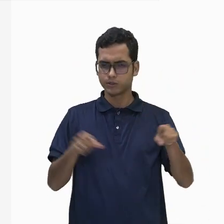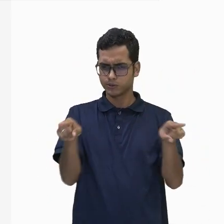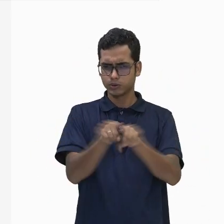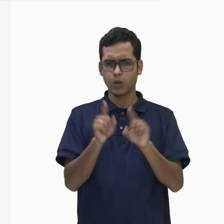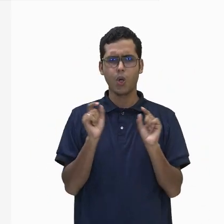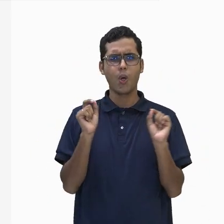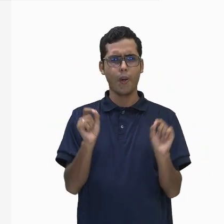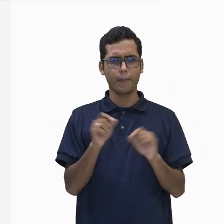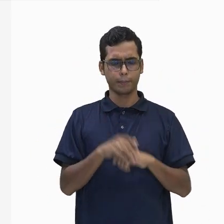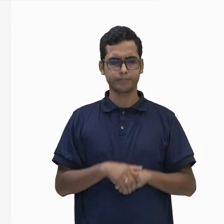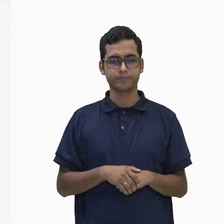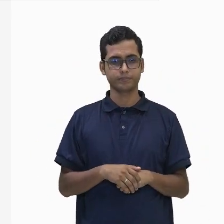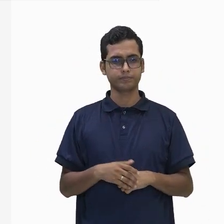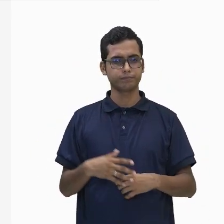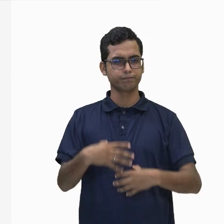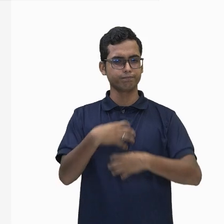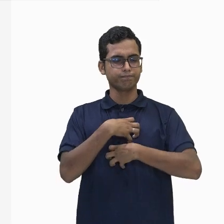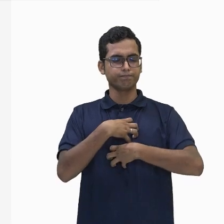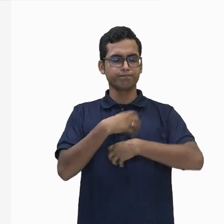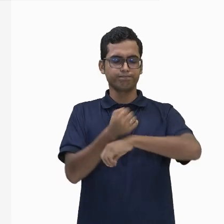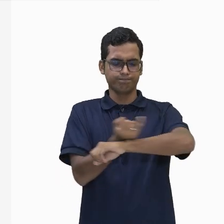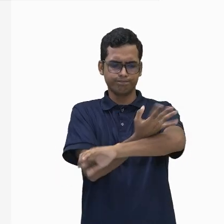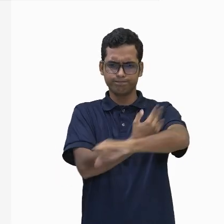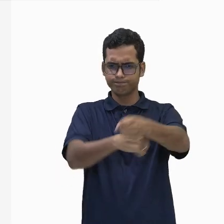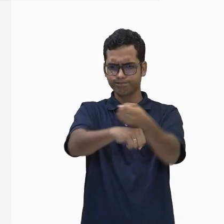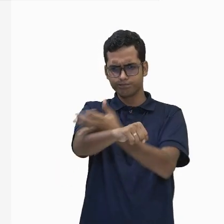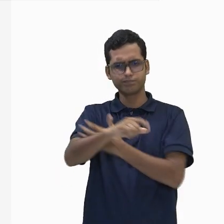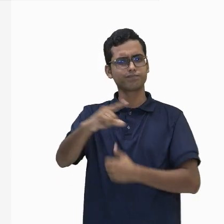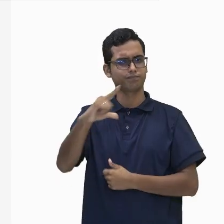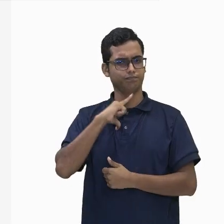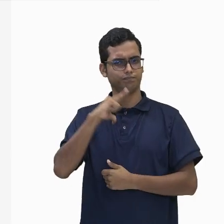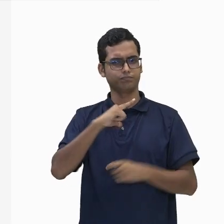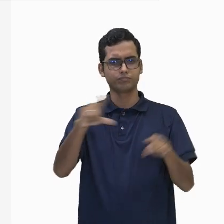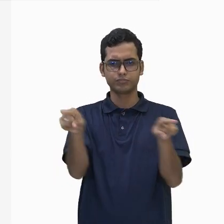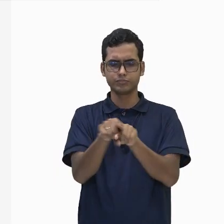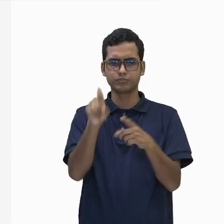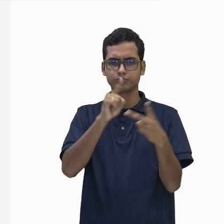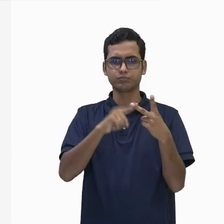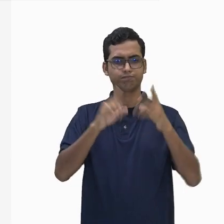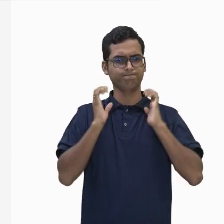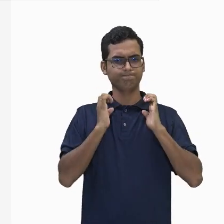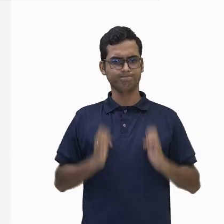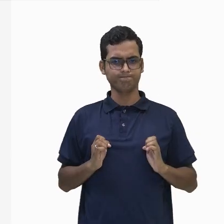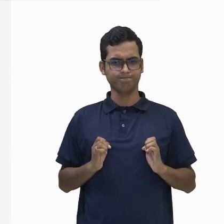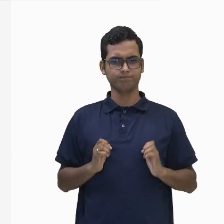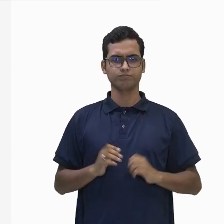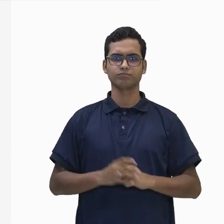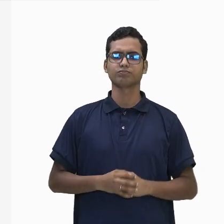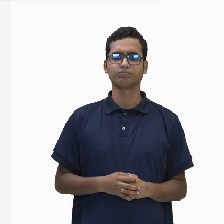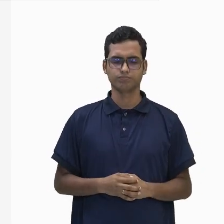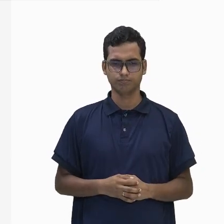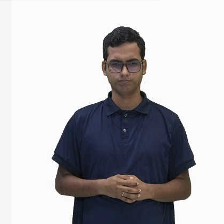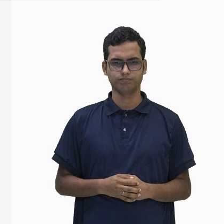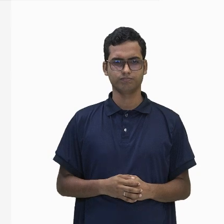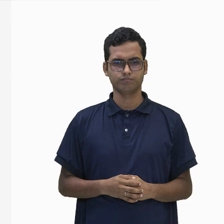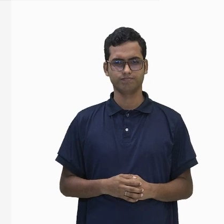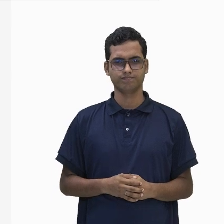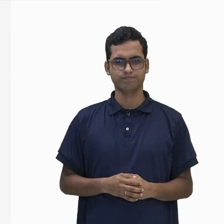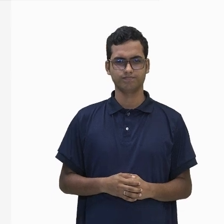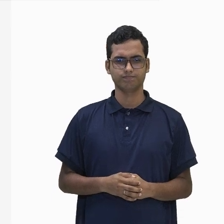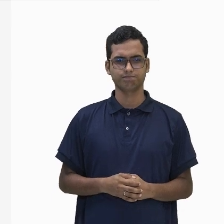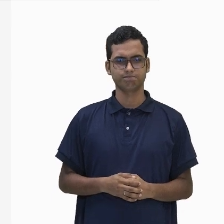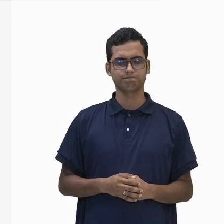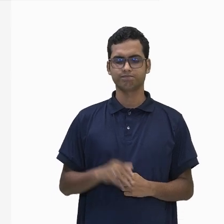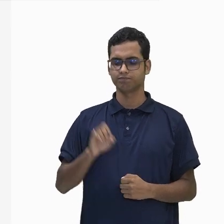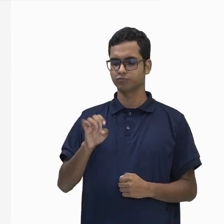é sensível, mas também ele é ético. Olha só que legal, né? Eu tenho esses